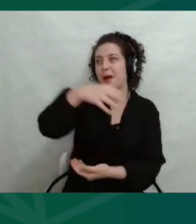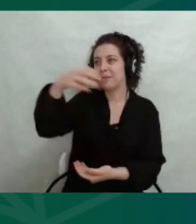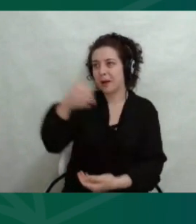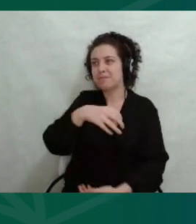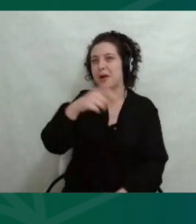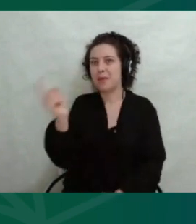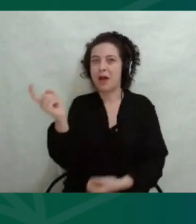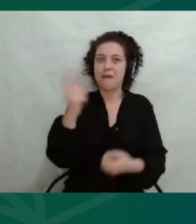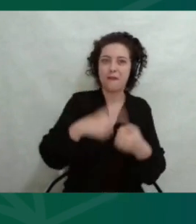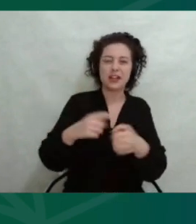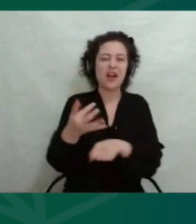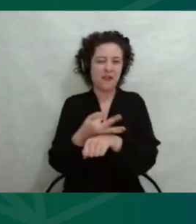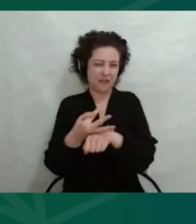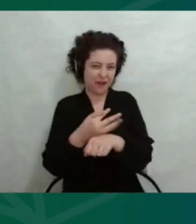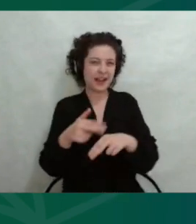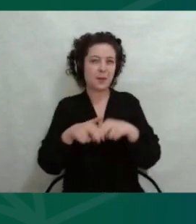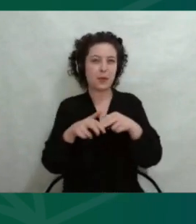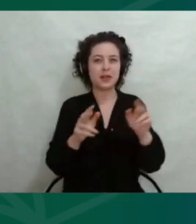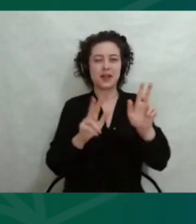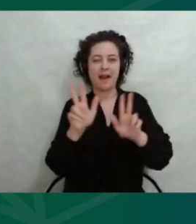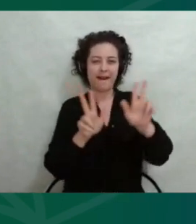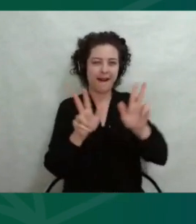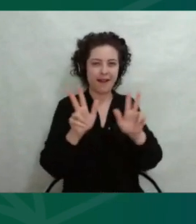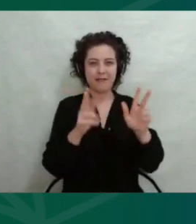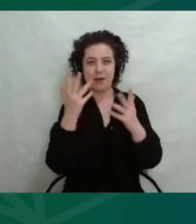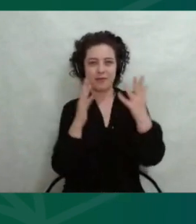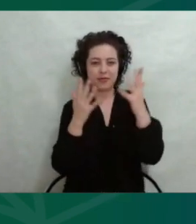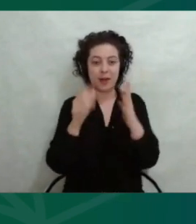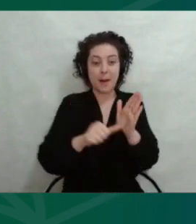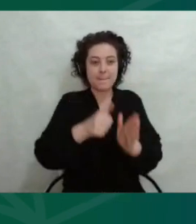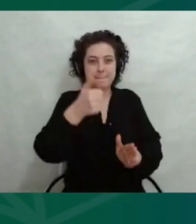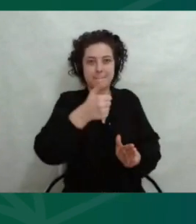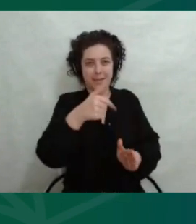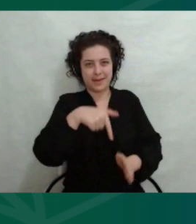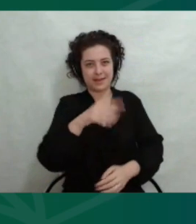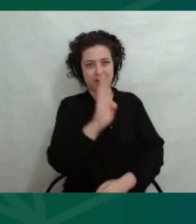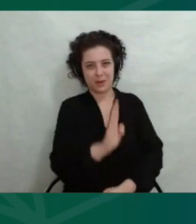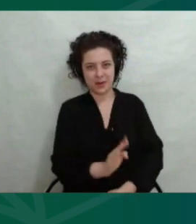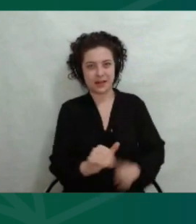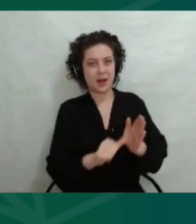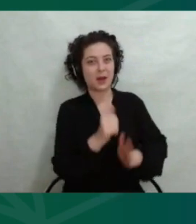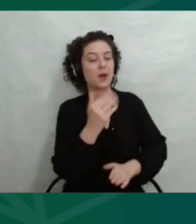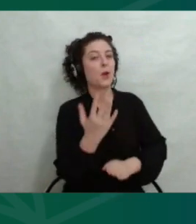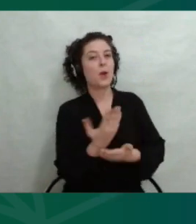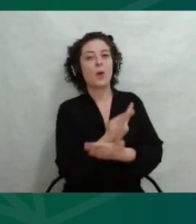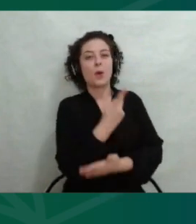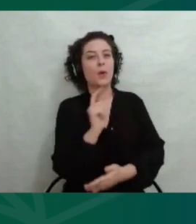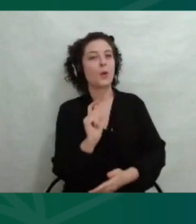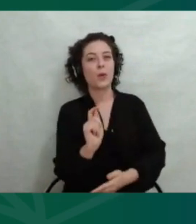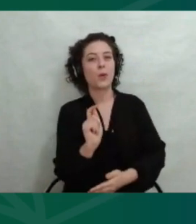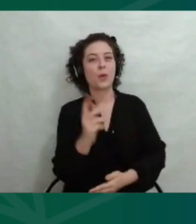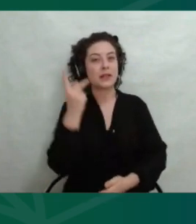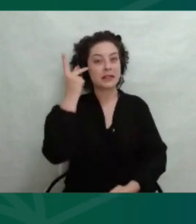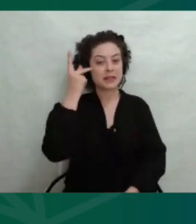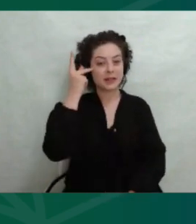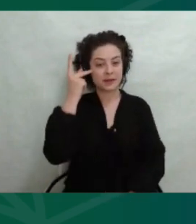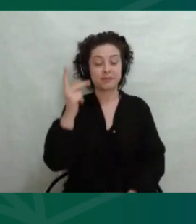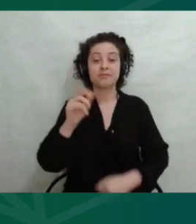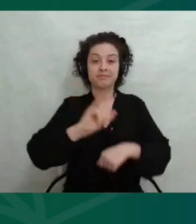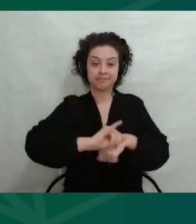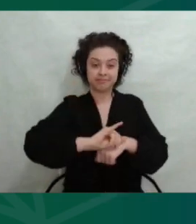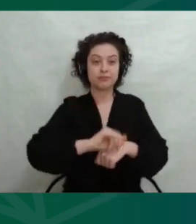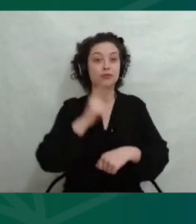na época do Carnaval. Tanto é que o primeiro caso que acontece aqui no Brasil, em São Paulo, capital, foi em